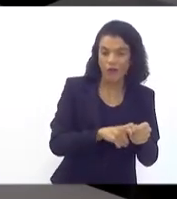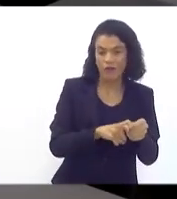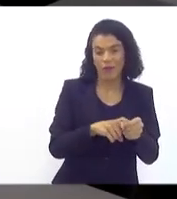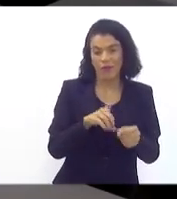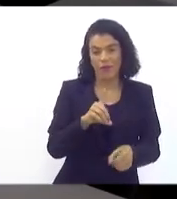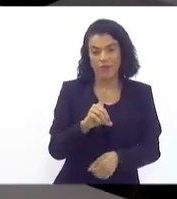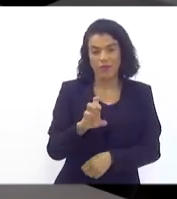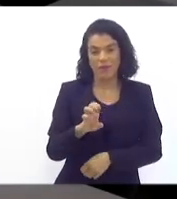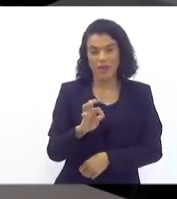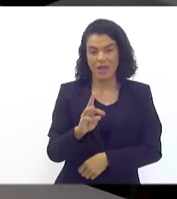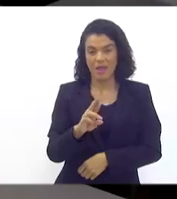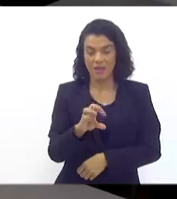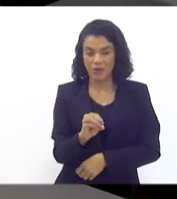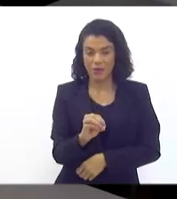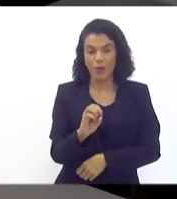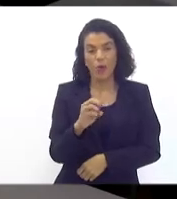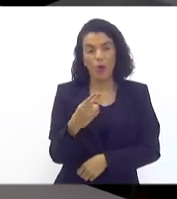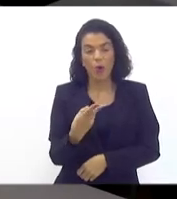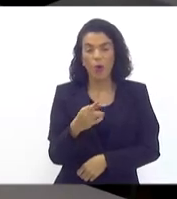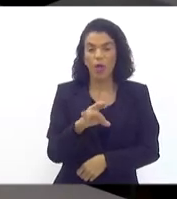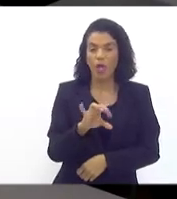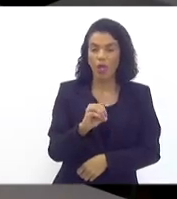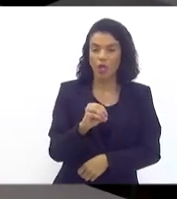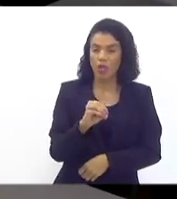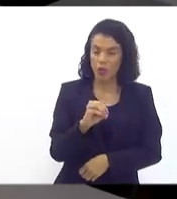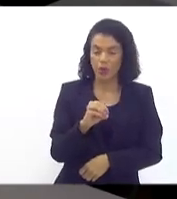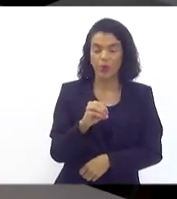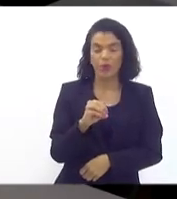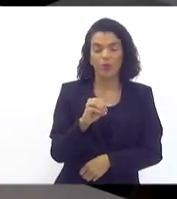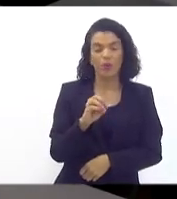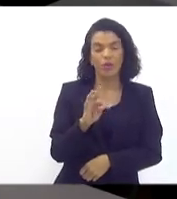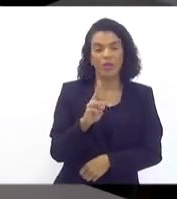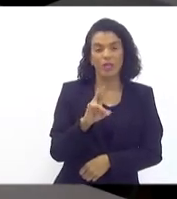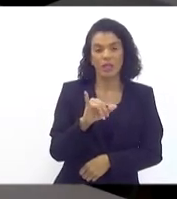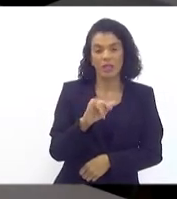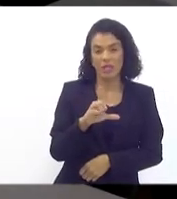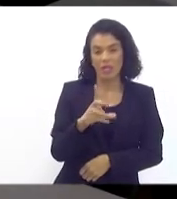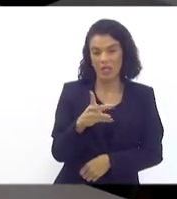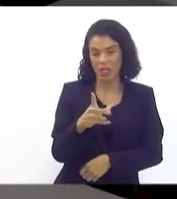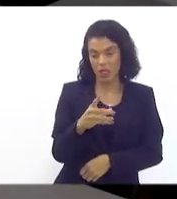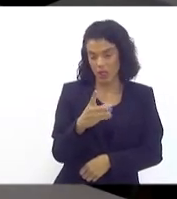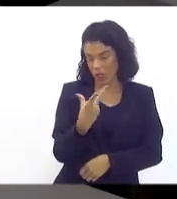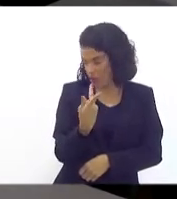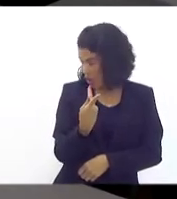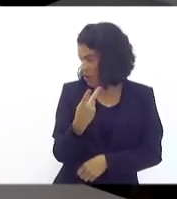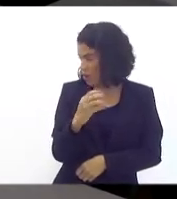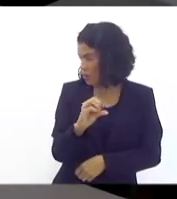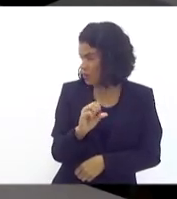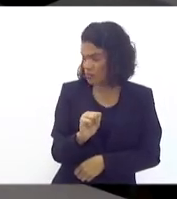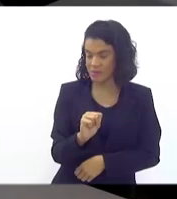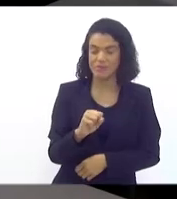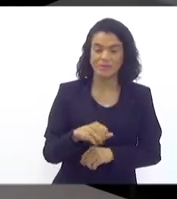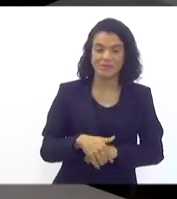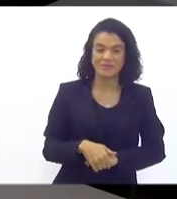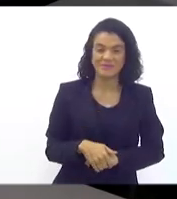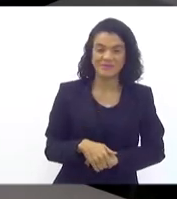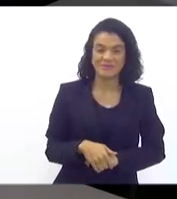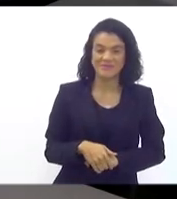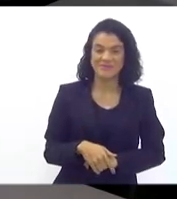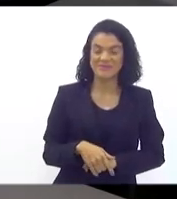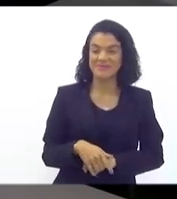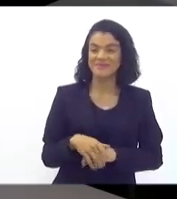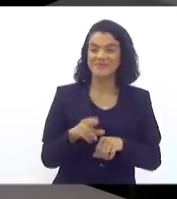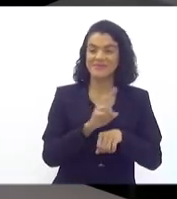com um Detro né com né um barril Trilhos Enfim então tá sendo todo uma dificuldade pra pra essa